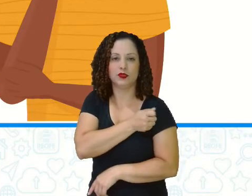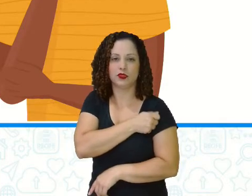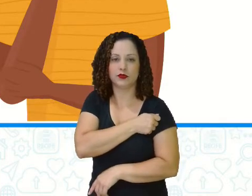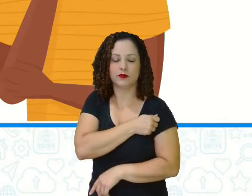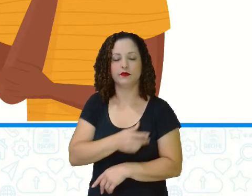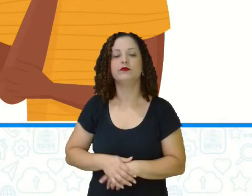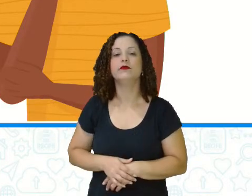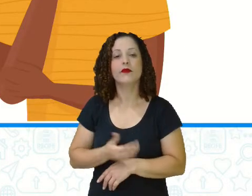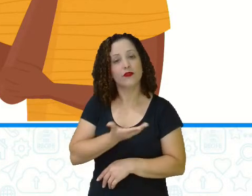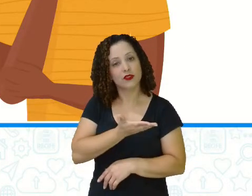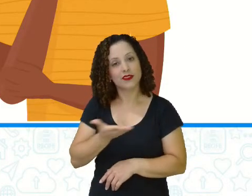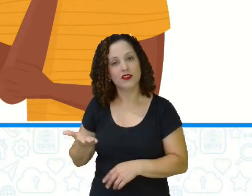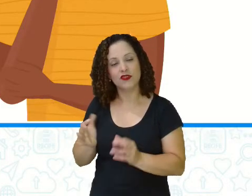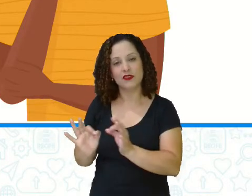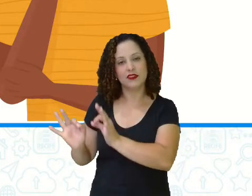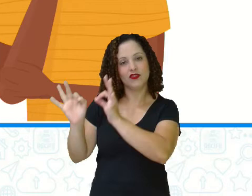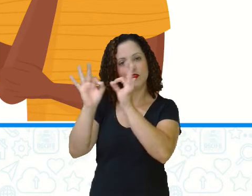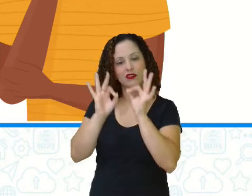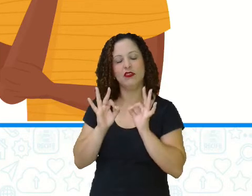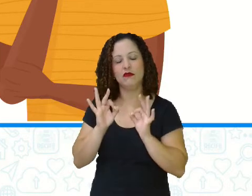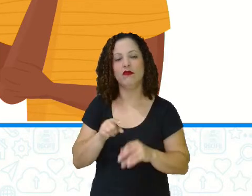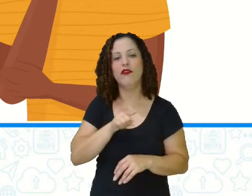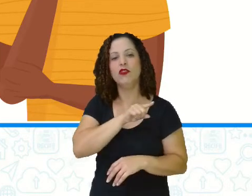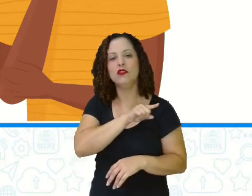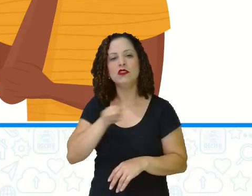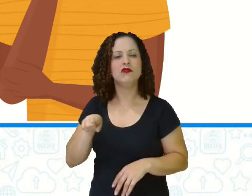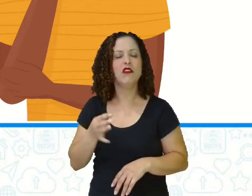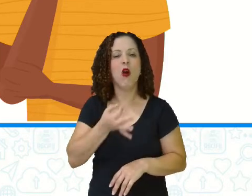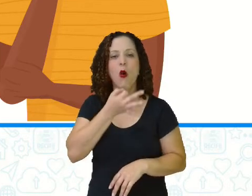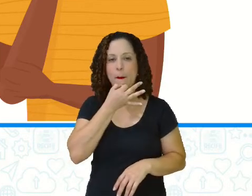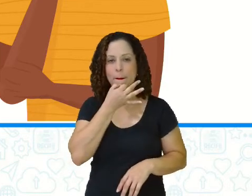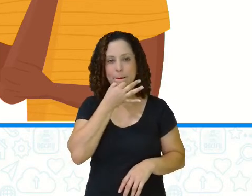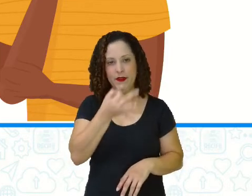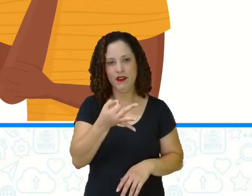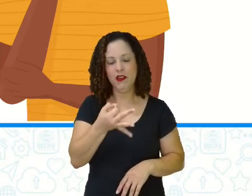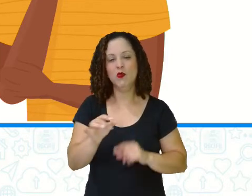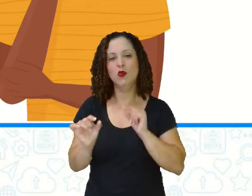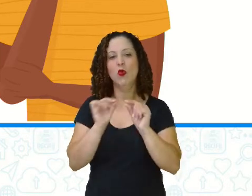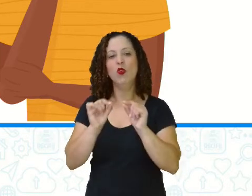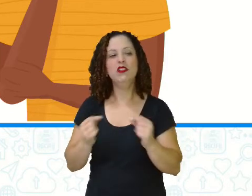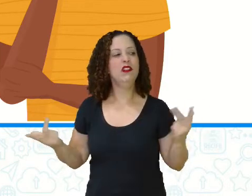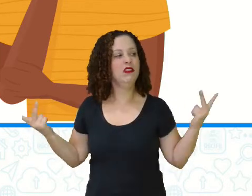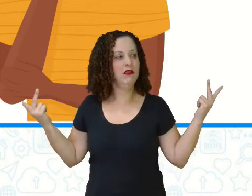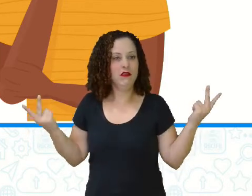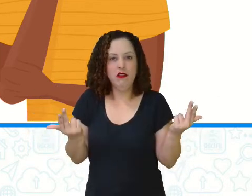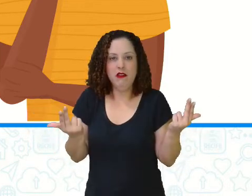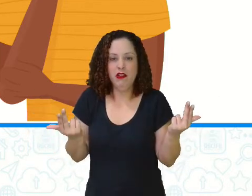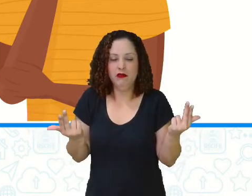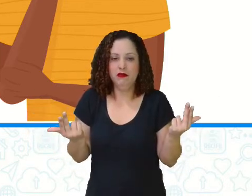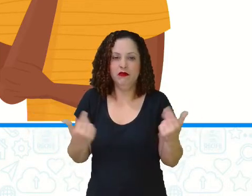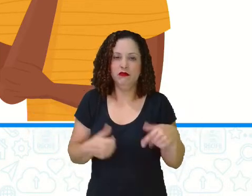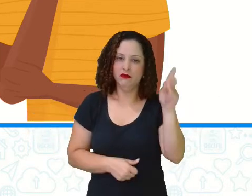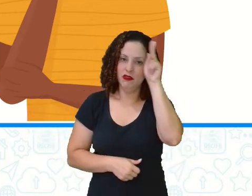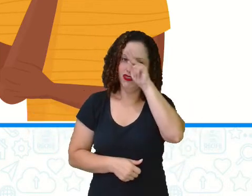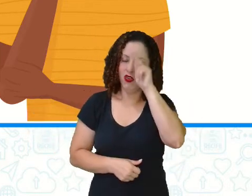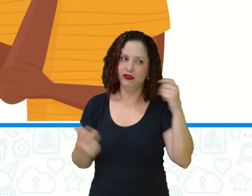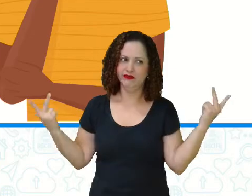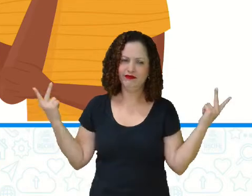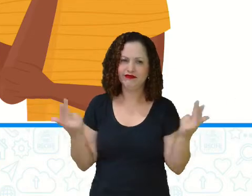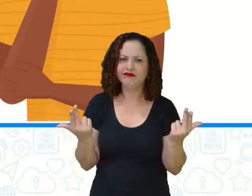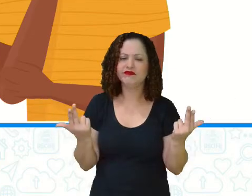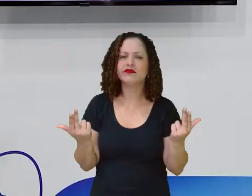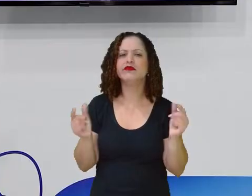demais que estão assistindo. Na opinião de vocês, o que é que tem de parecido nesses dois contos? Aqui a pergunta é